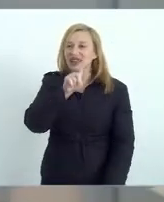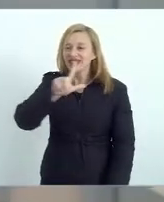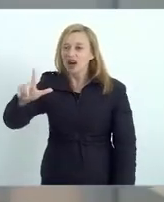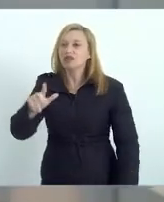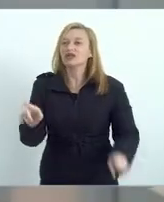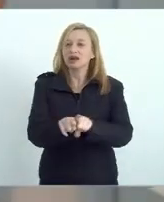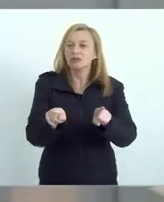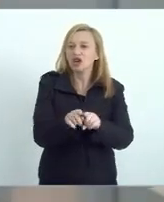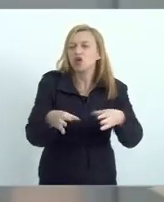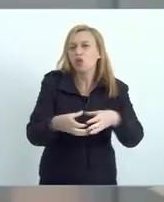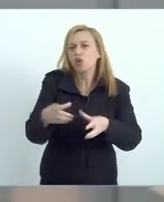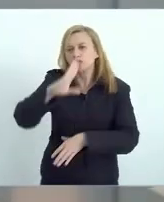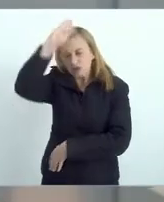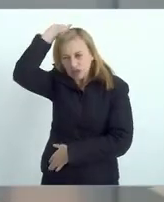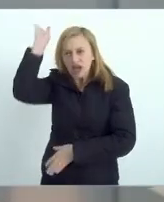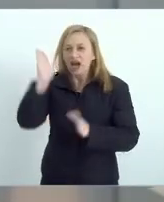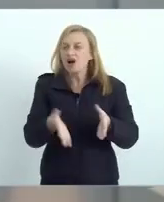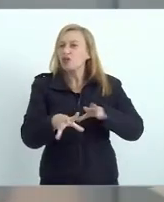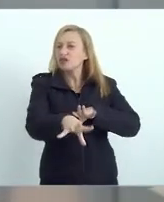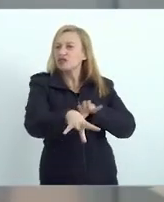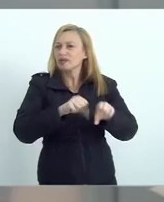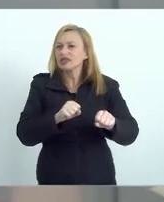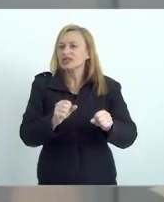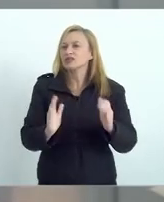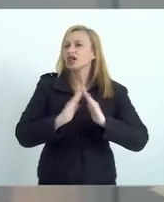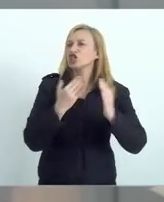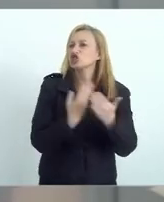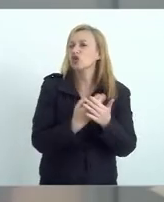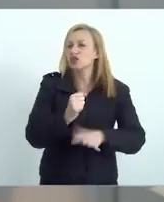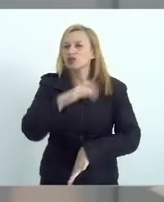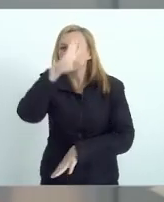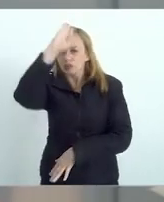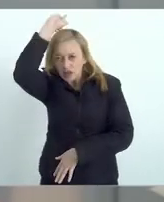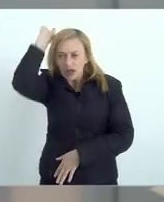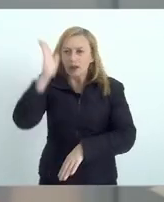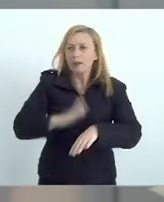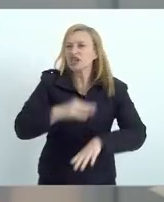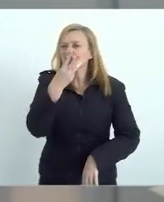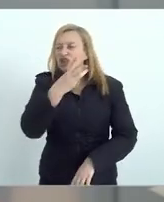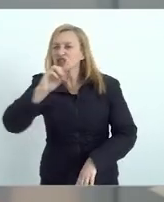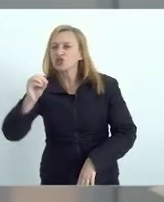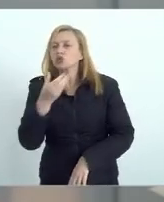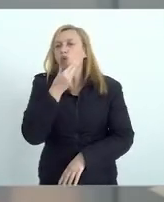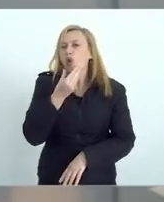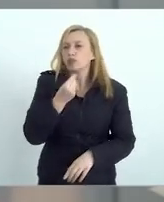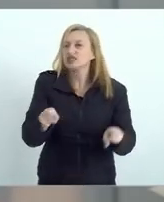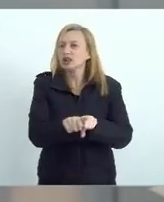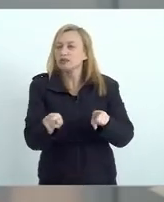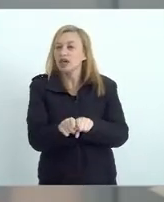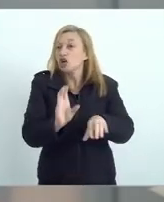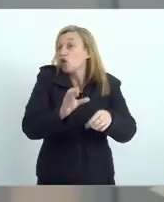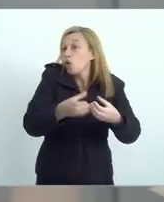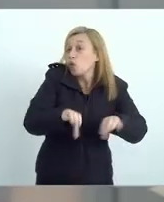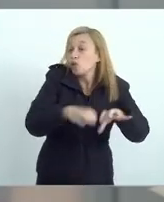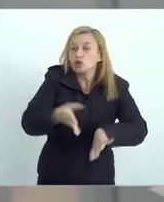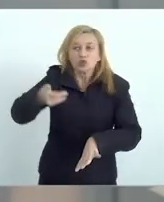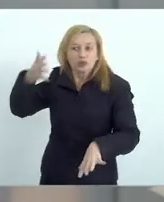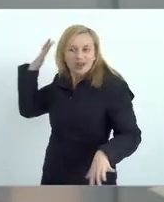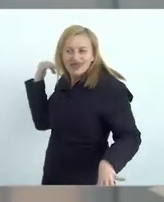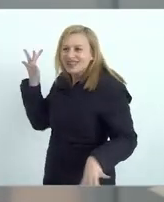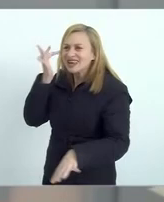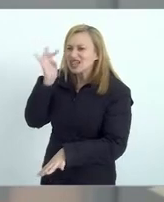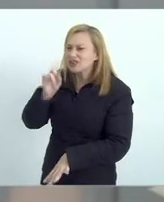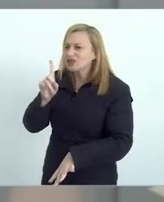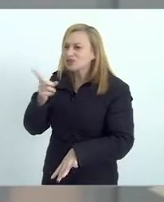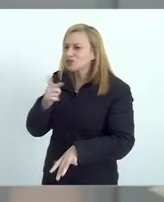bombeiros informação agora na escola de bombeiro uma turma de mais trezentos homens também fruto de concursos anteriores e que a gente achava